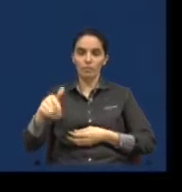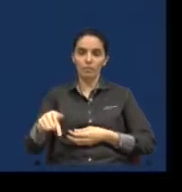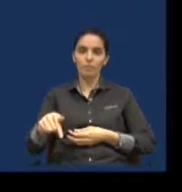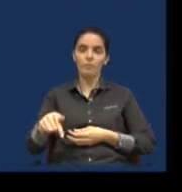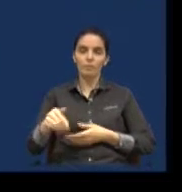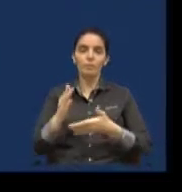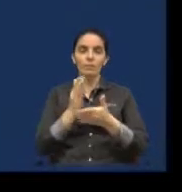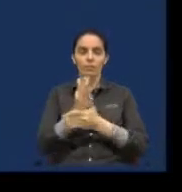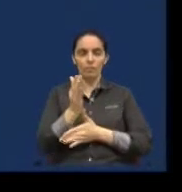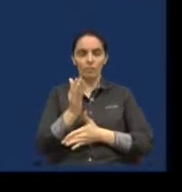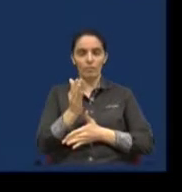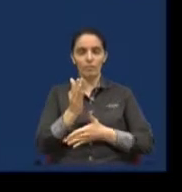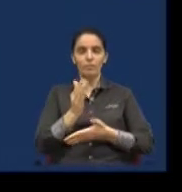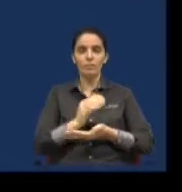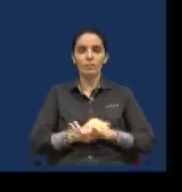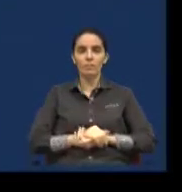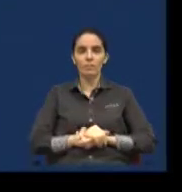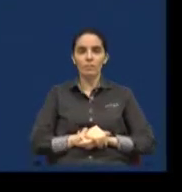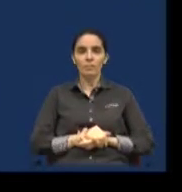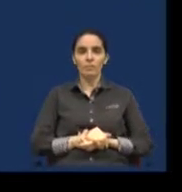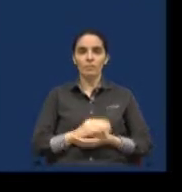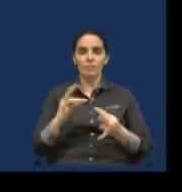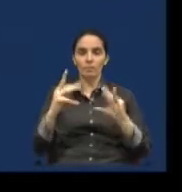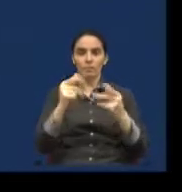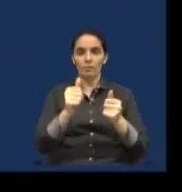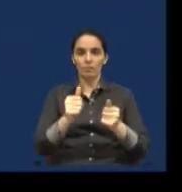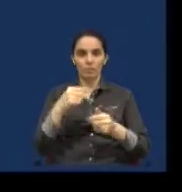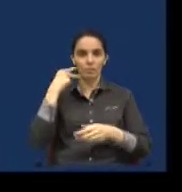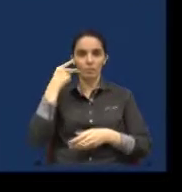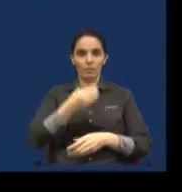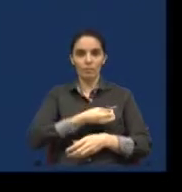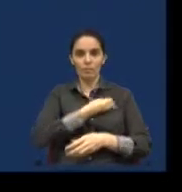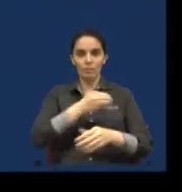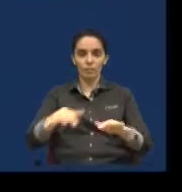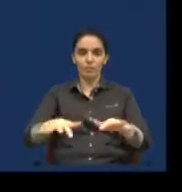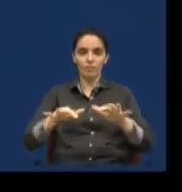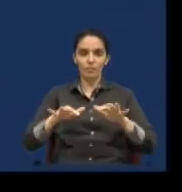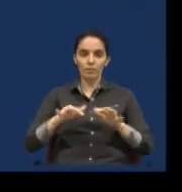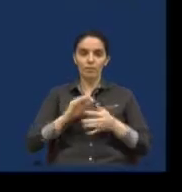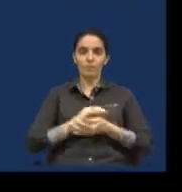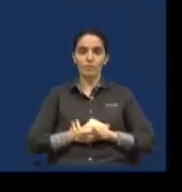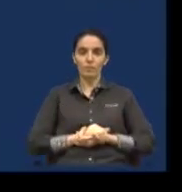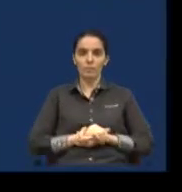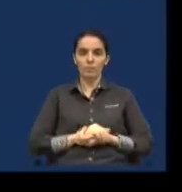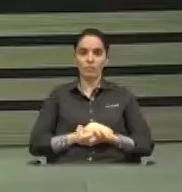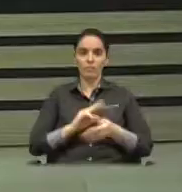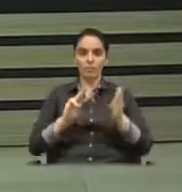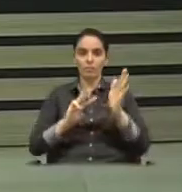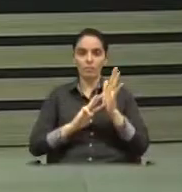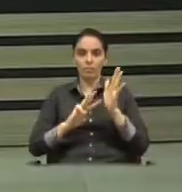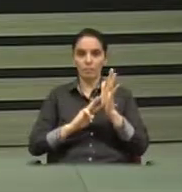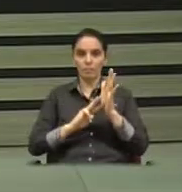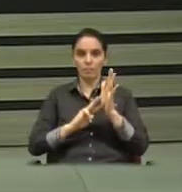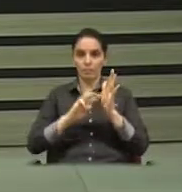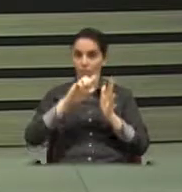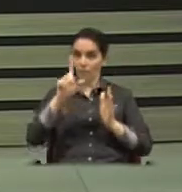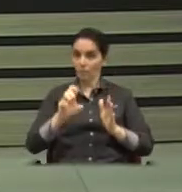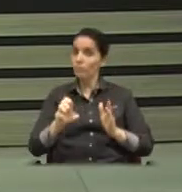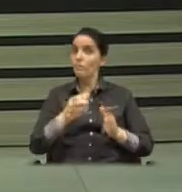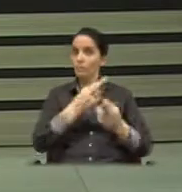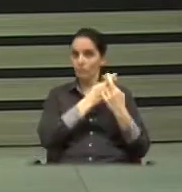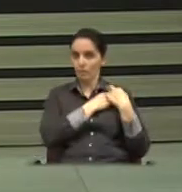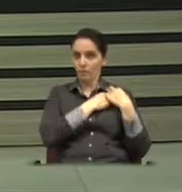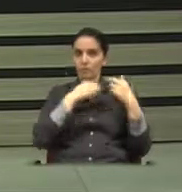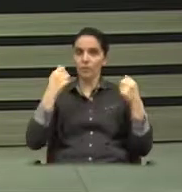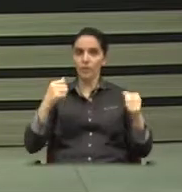26/2017 foi aprovada por todos os vereadores presentes no plenário. O item 3 é de minha autoria e por